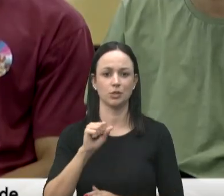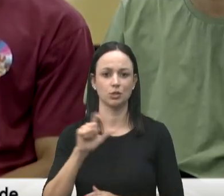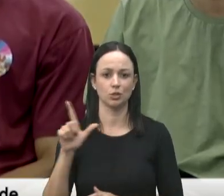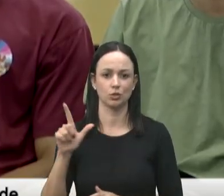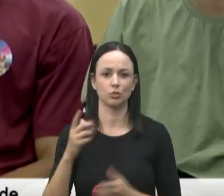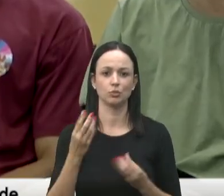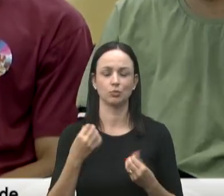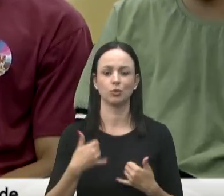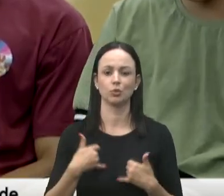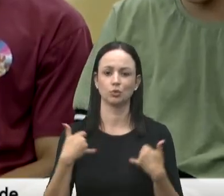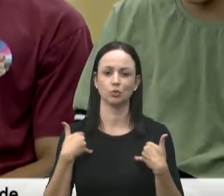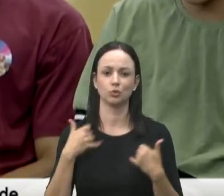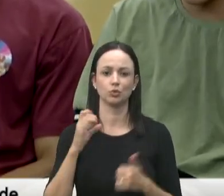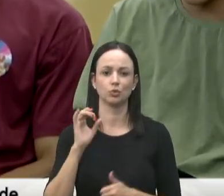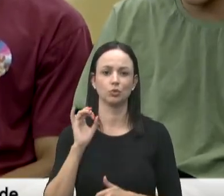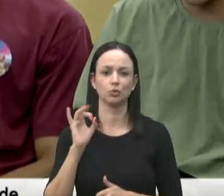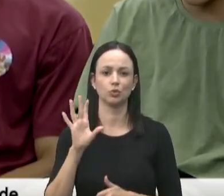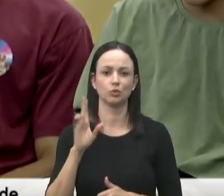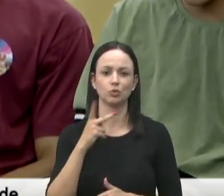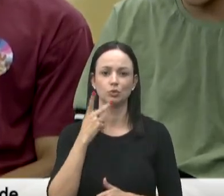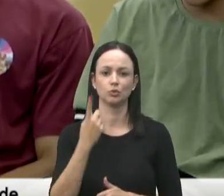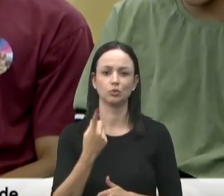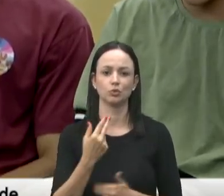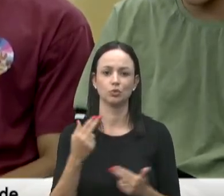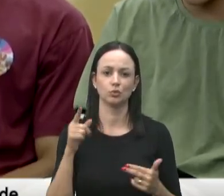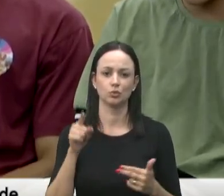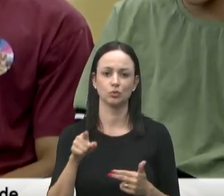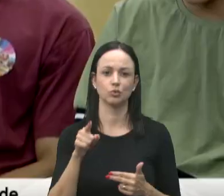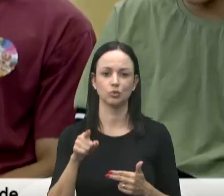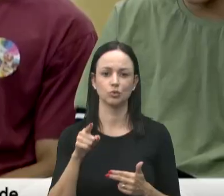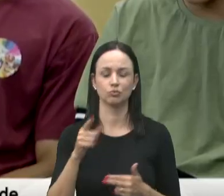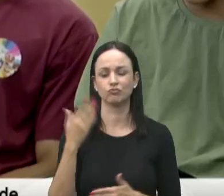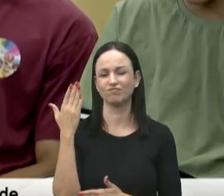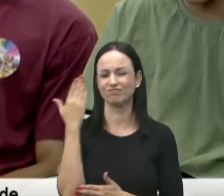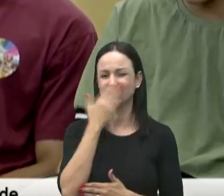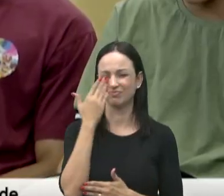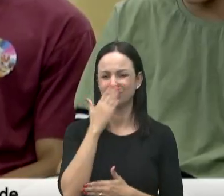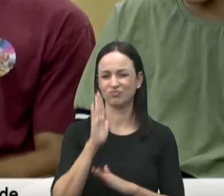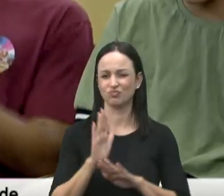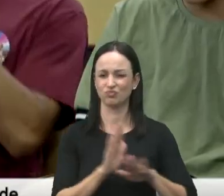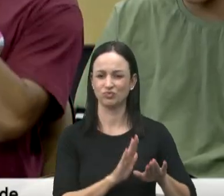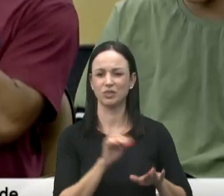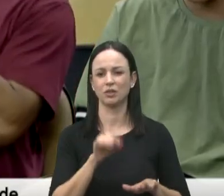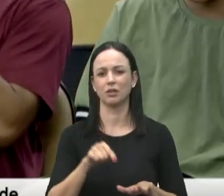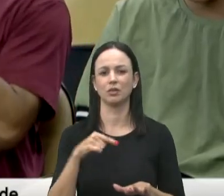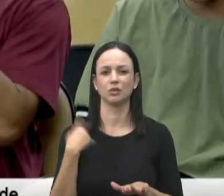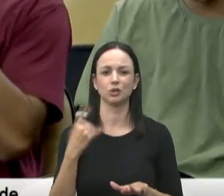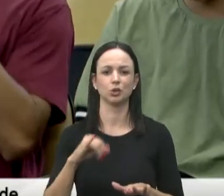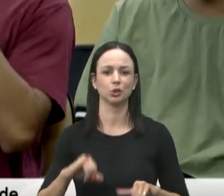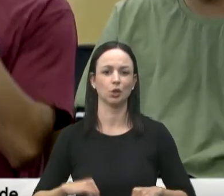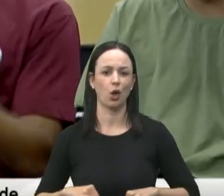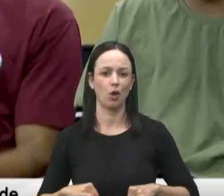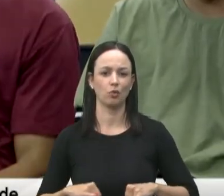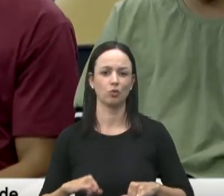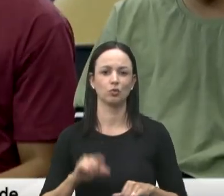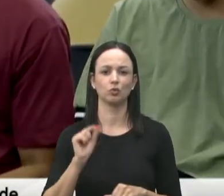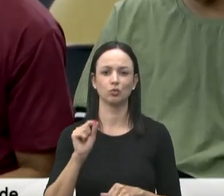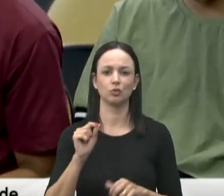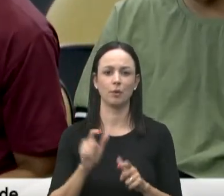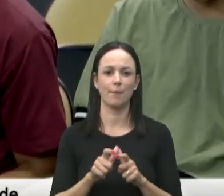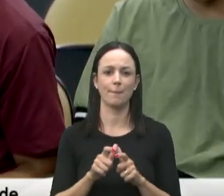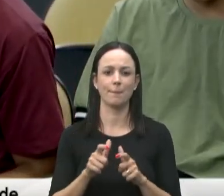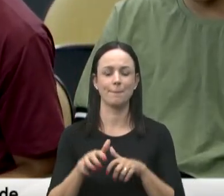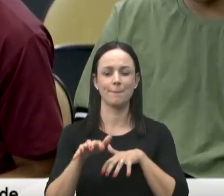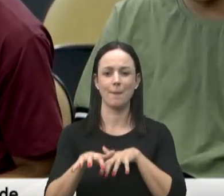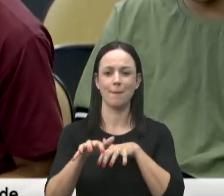com muito orgulho. Eu só queria colocar uma coisa a respeito dessa invisibilização que a gente sofre com a maior parada